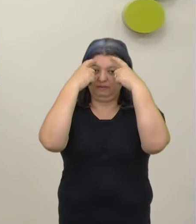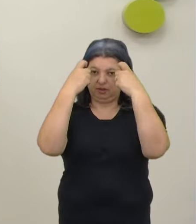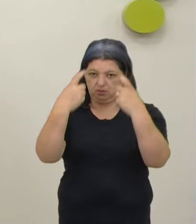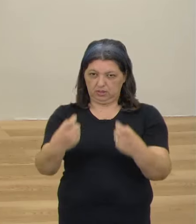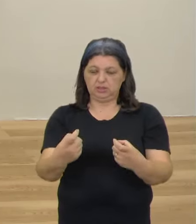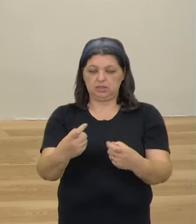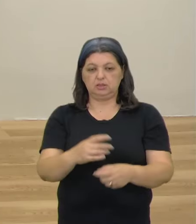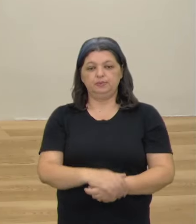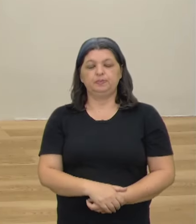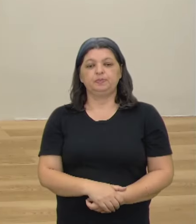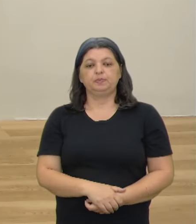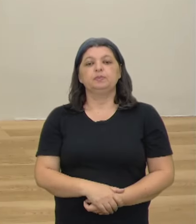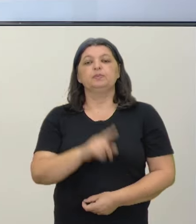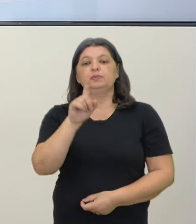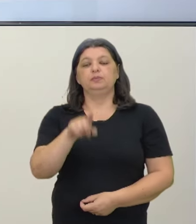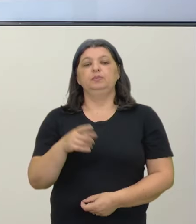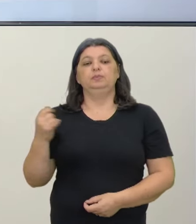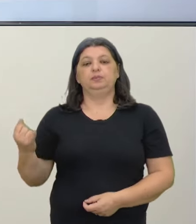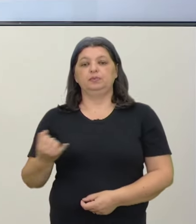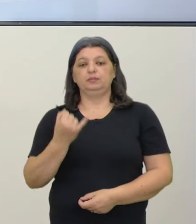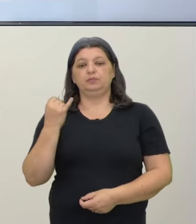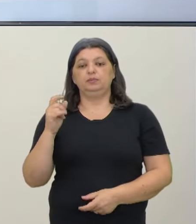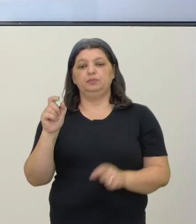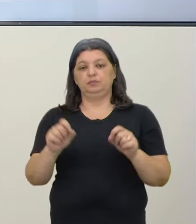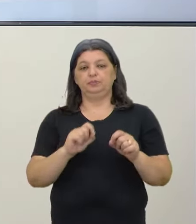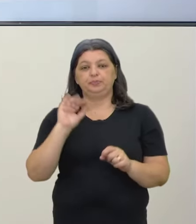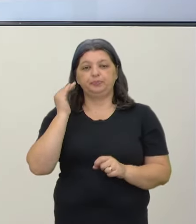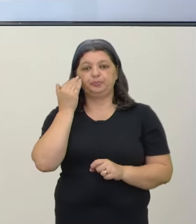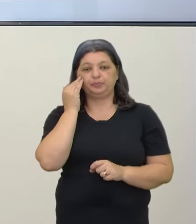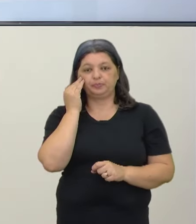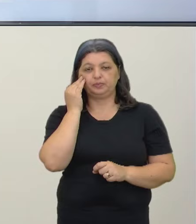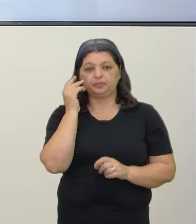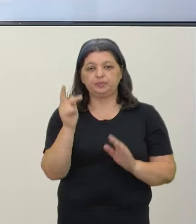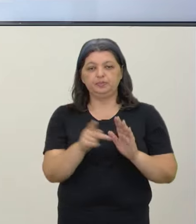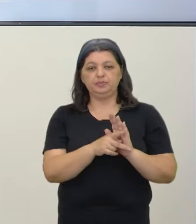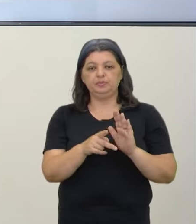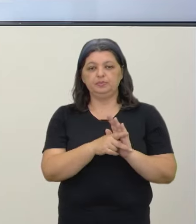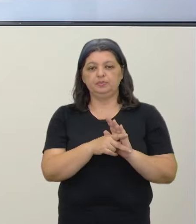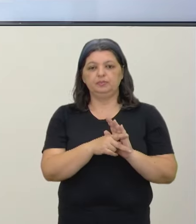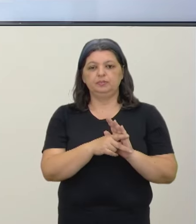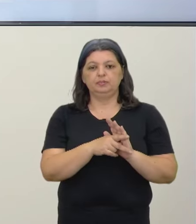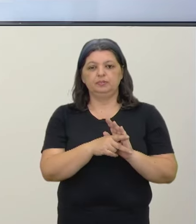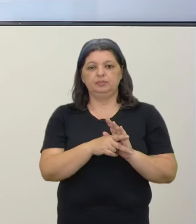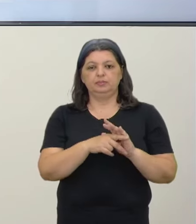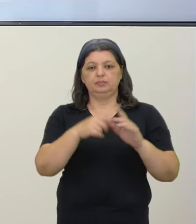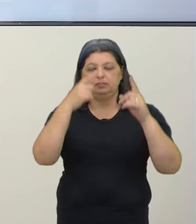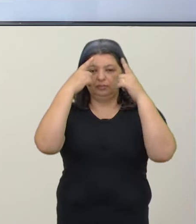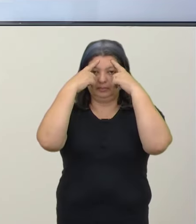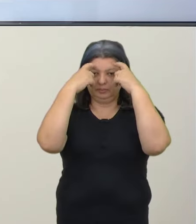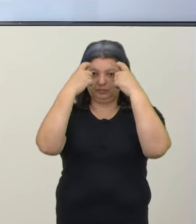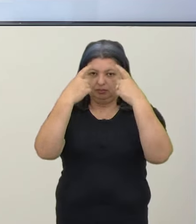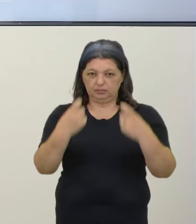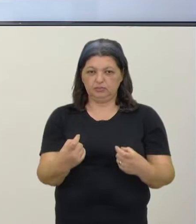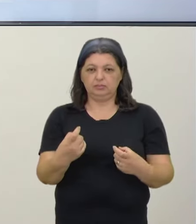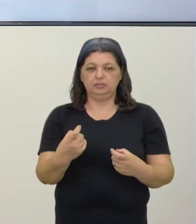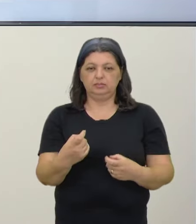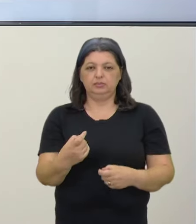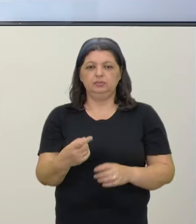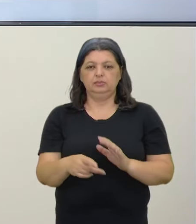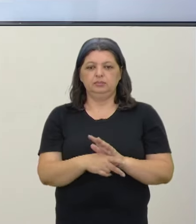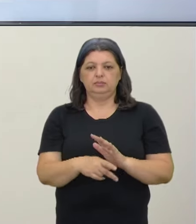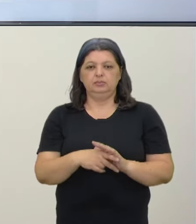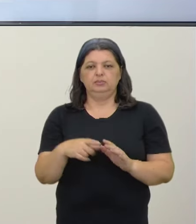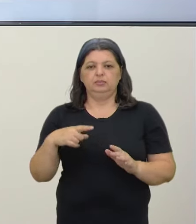É importante a gente entender que quando a gente fala de violência psicológica, assim como a física a gente tem